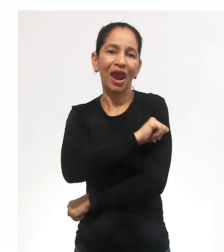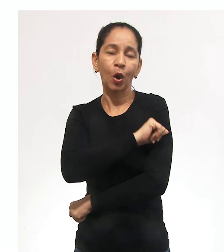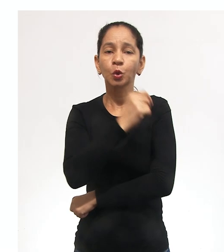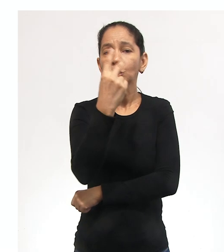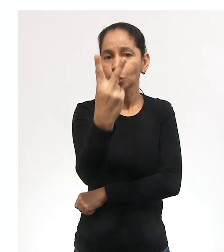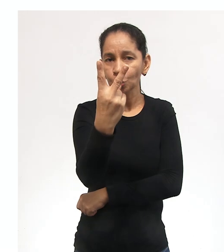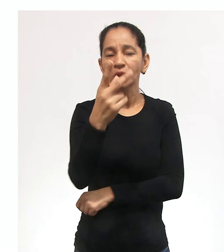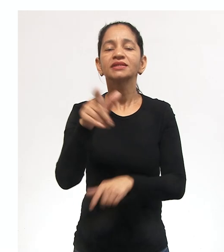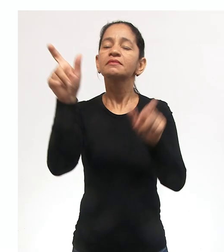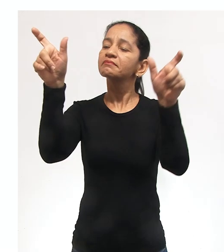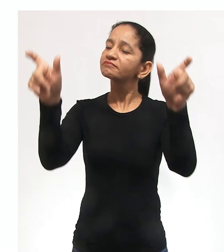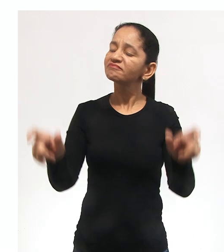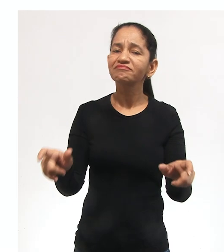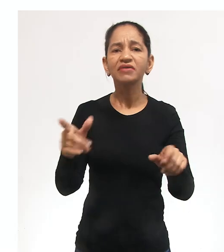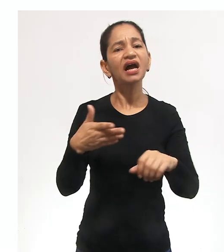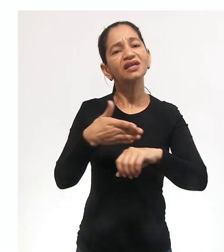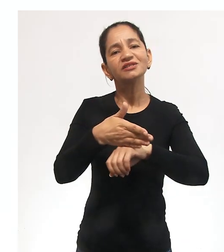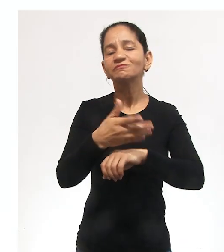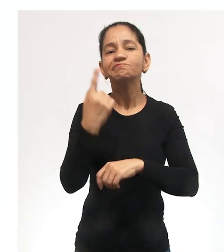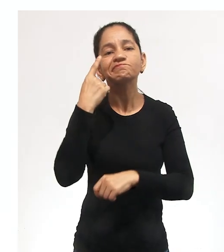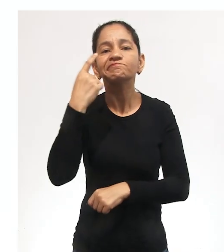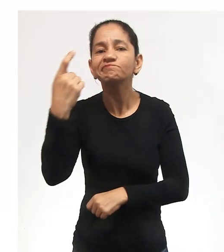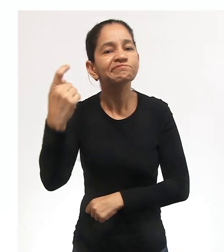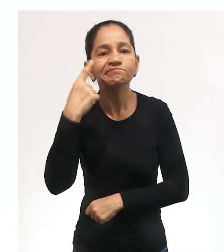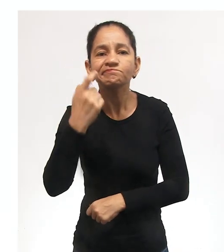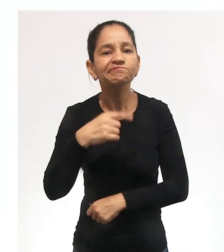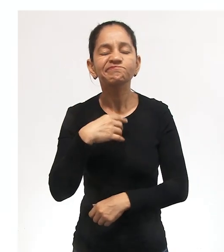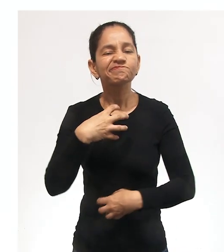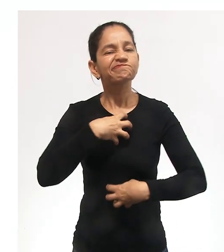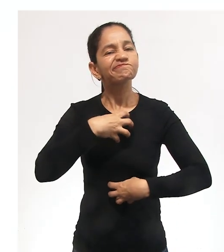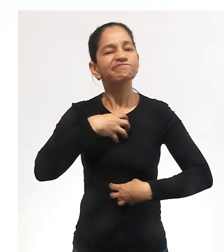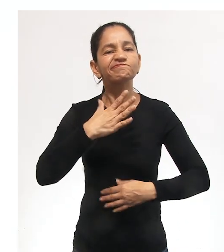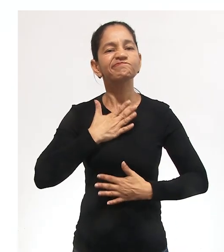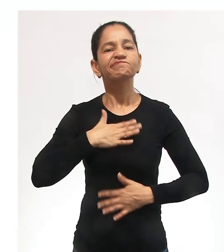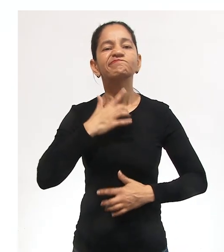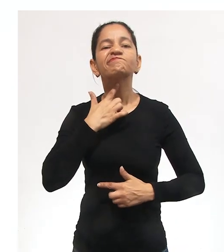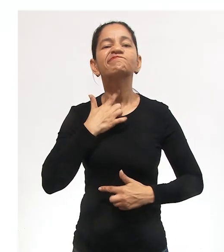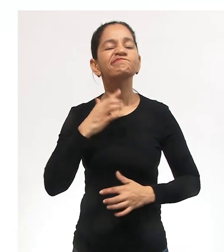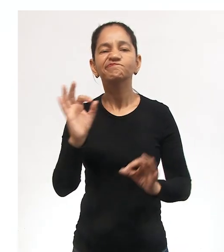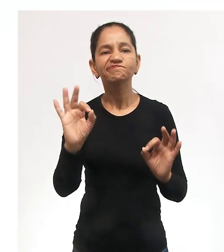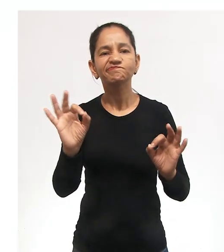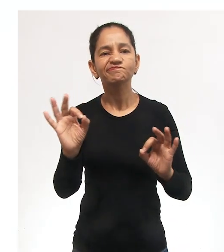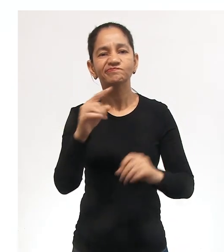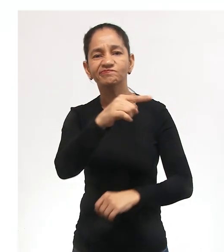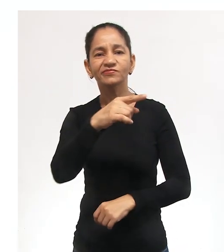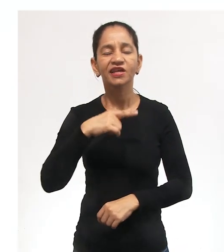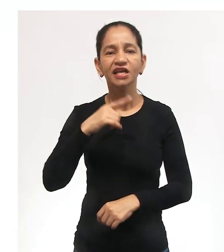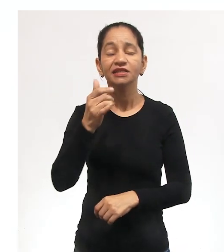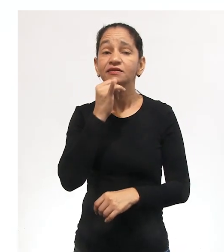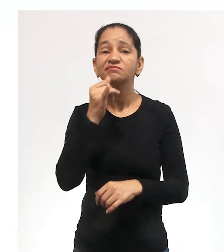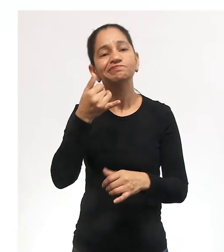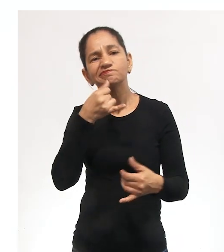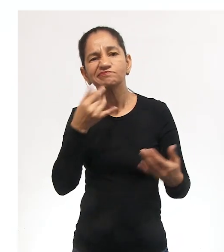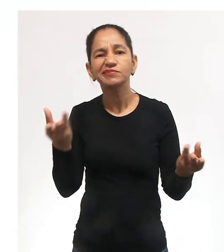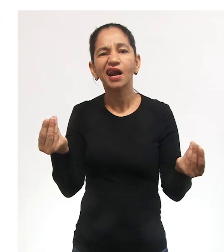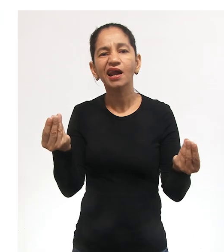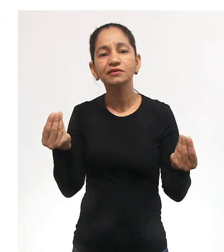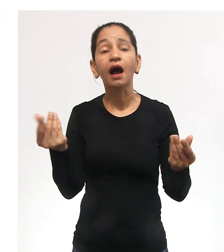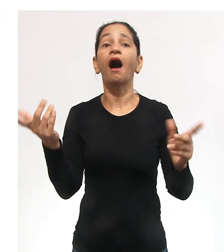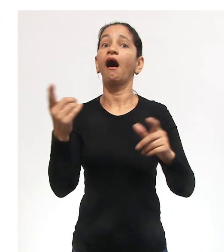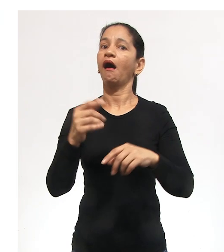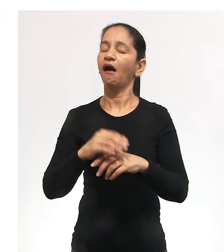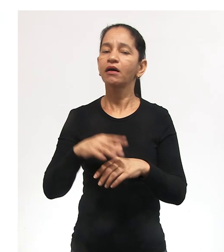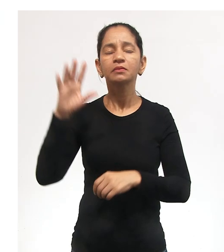o aluno demonstra pouco engajamento. Se o aluno demonstra pouco engajamento, o professor deve